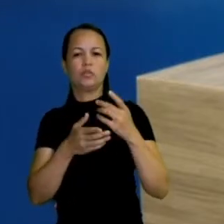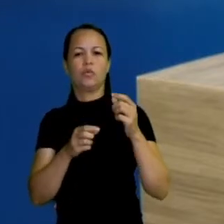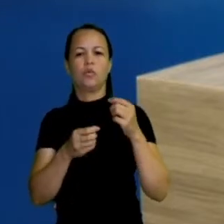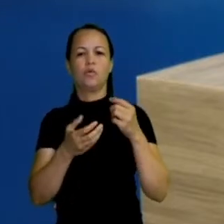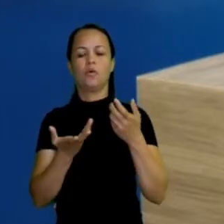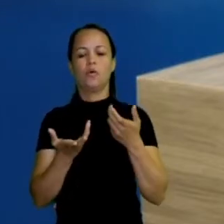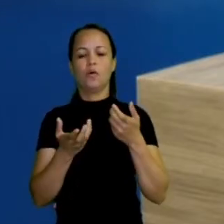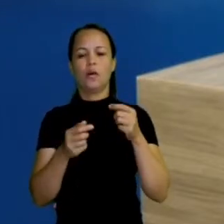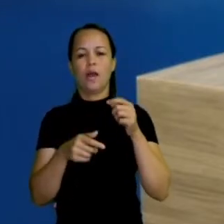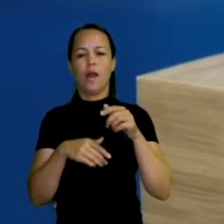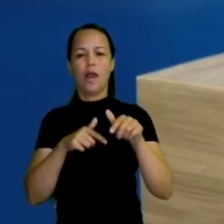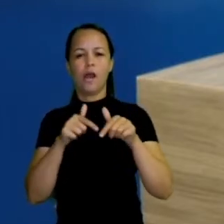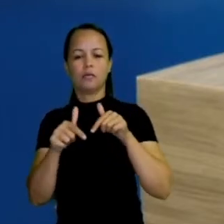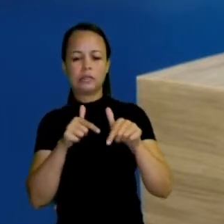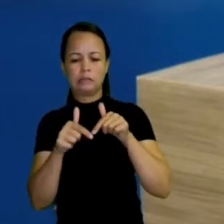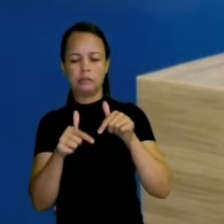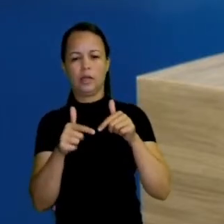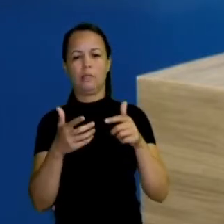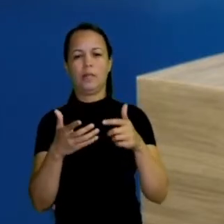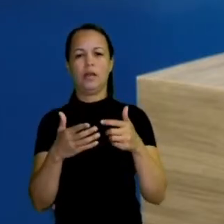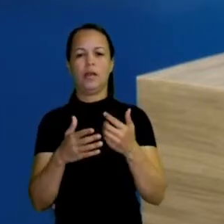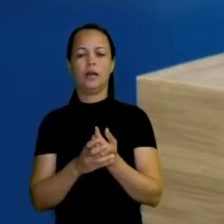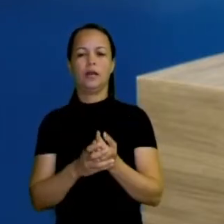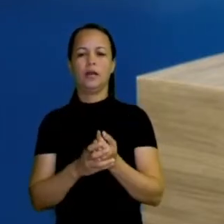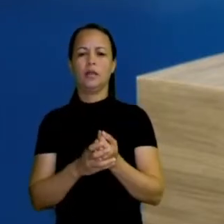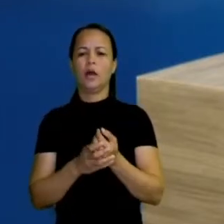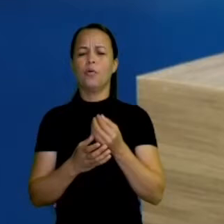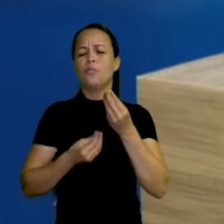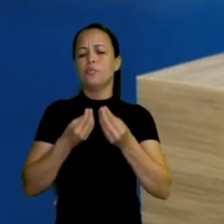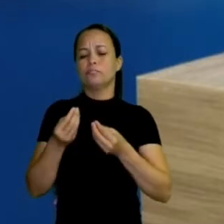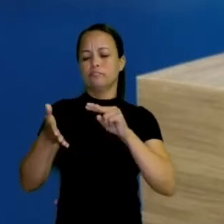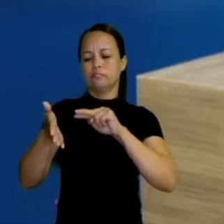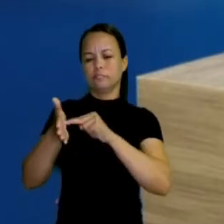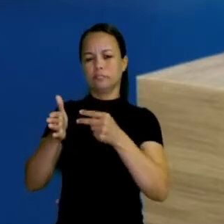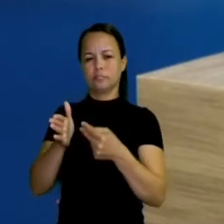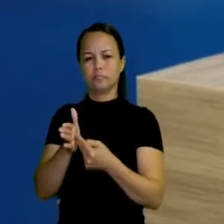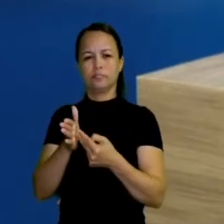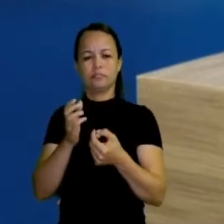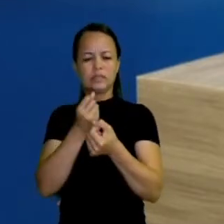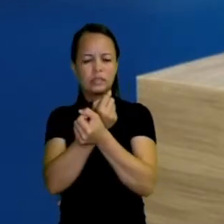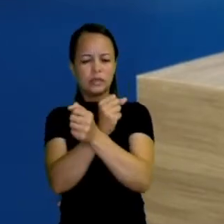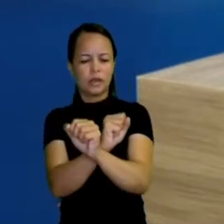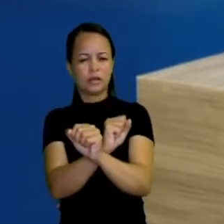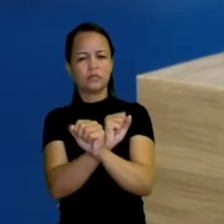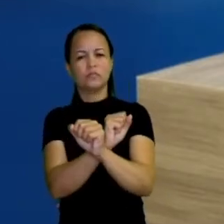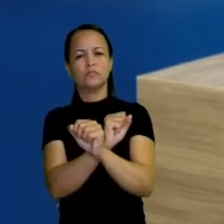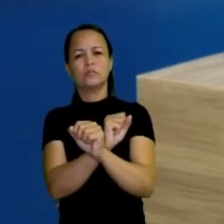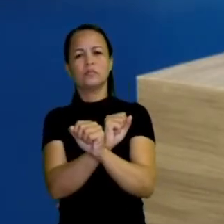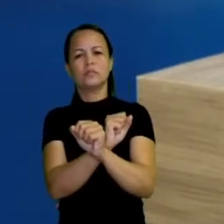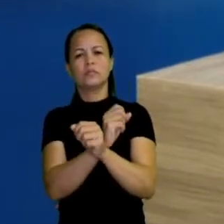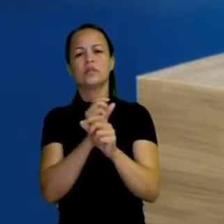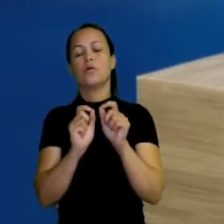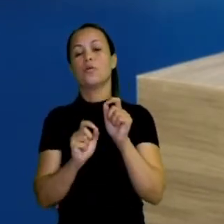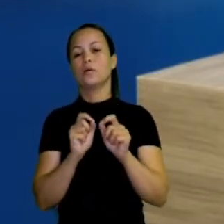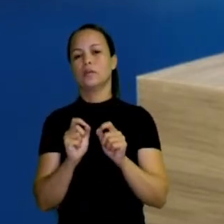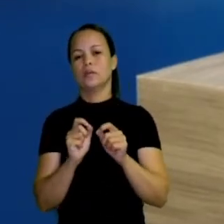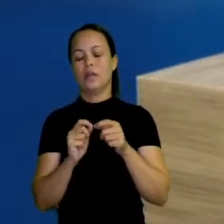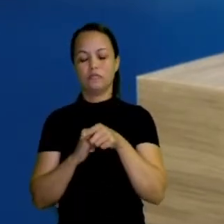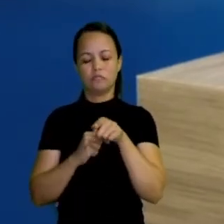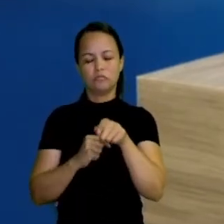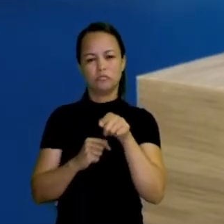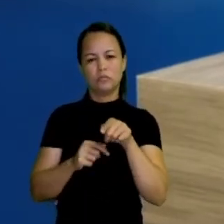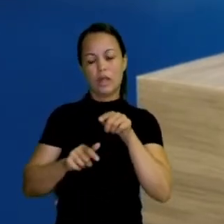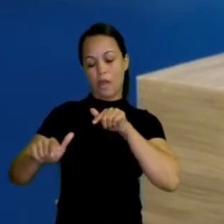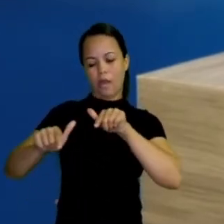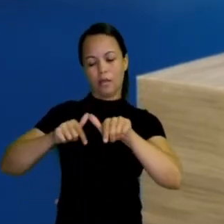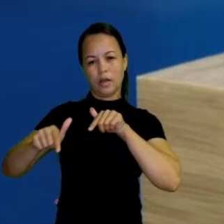esse motivo. E como a gente classifica a questão escravizado, escravo? Então, você trabalhar sem